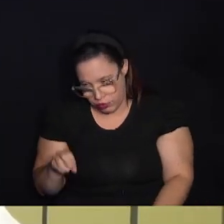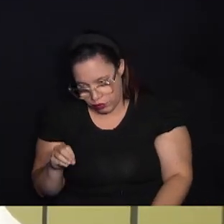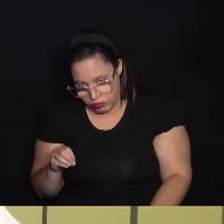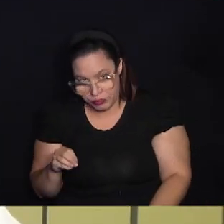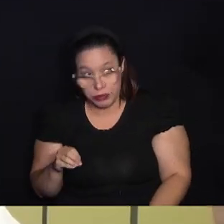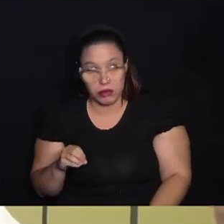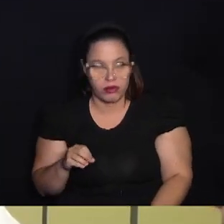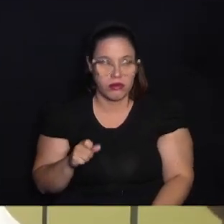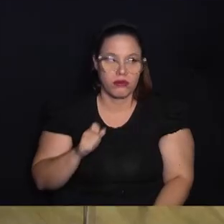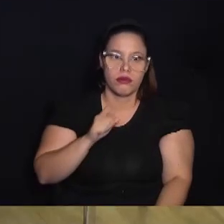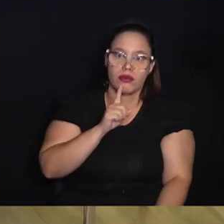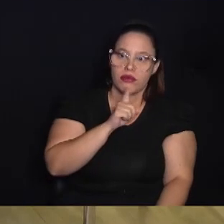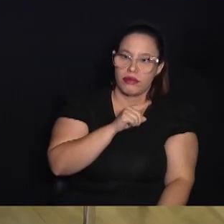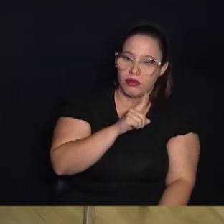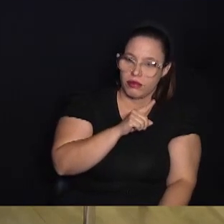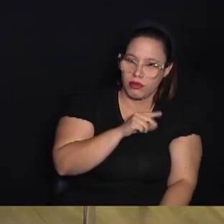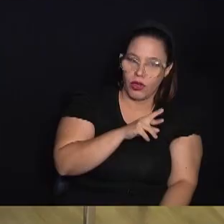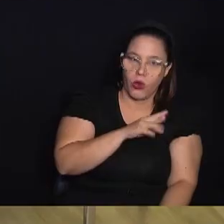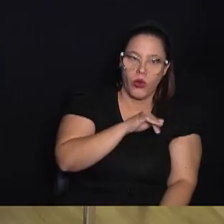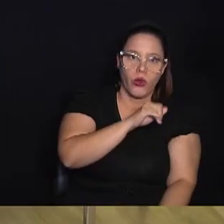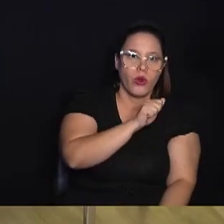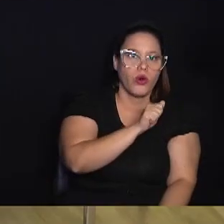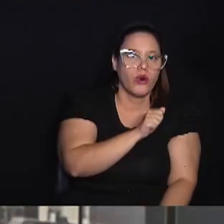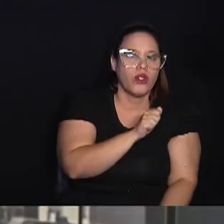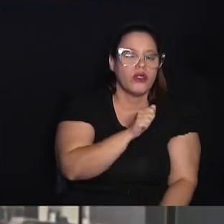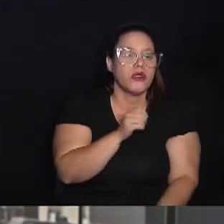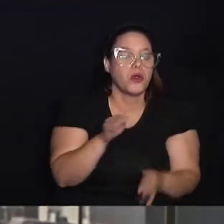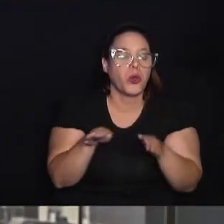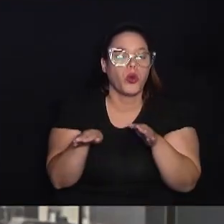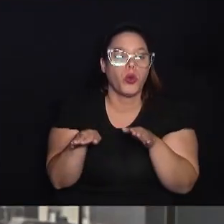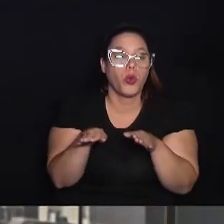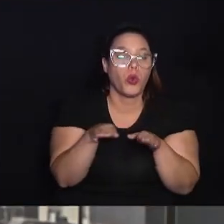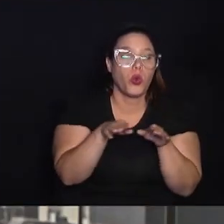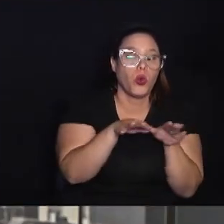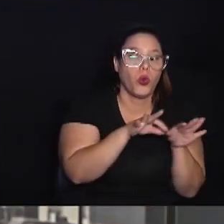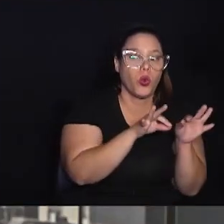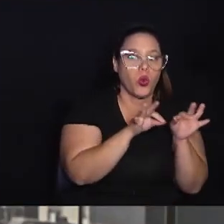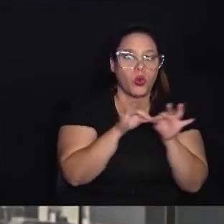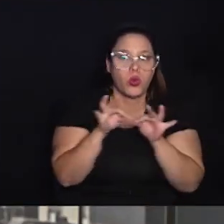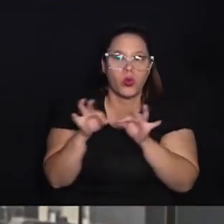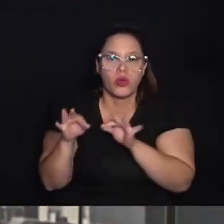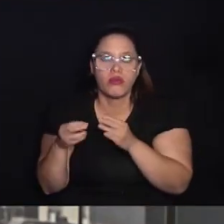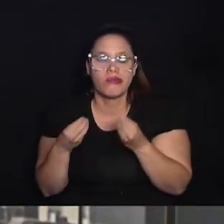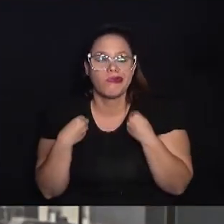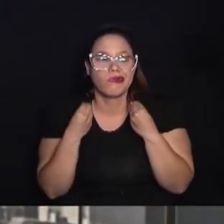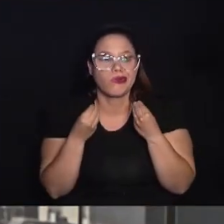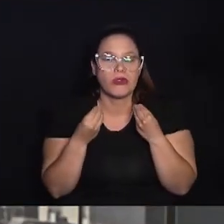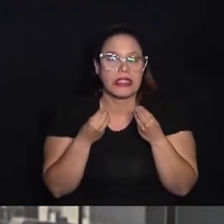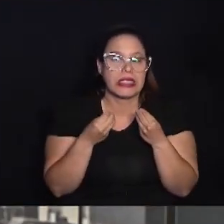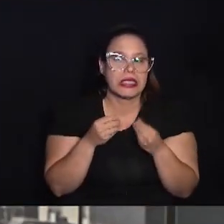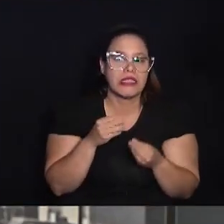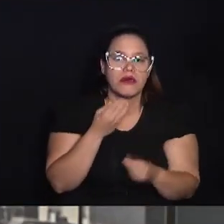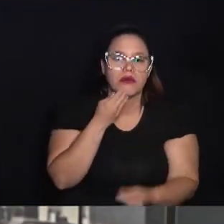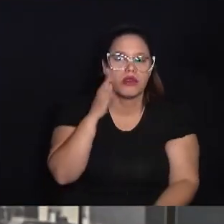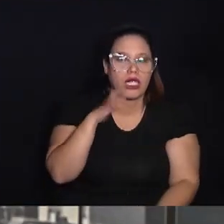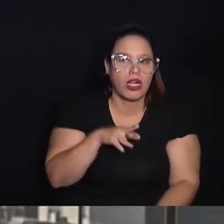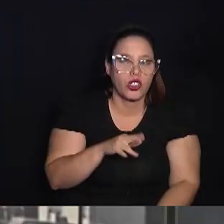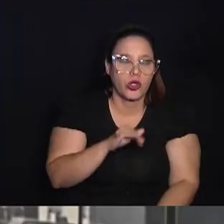e a nossa repórter a Rúbia viu Diego deu uma passada lá para conferir como é esse local Boa tarde